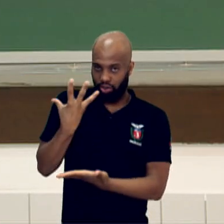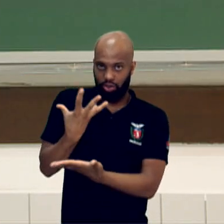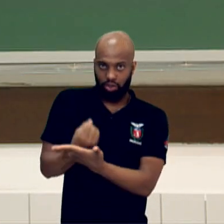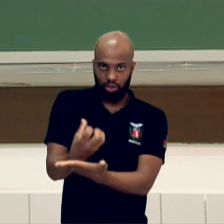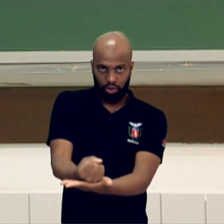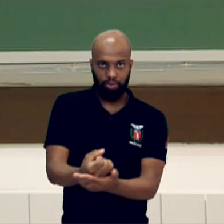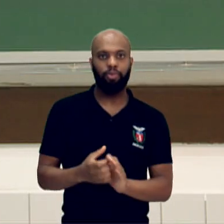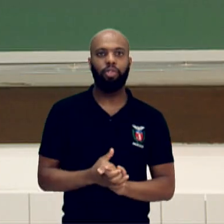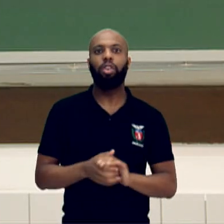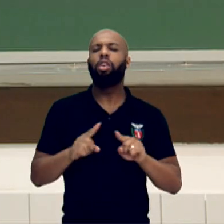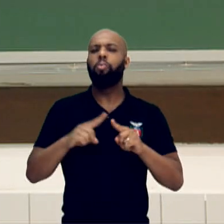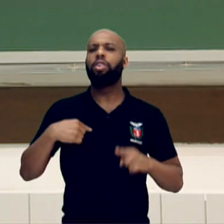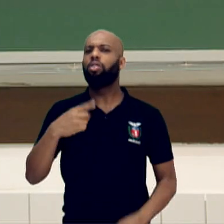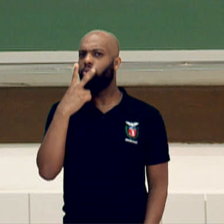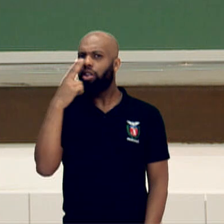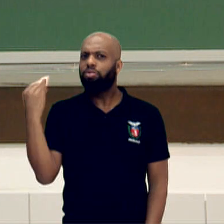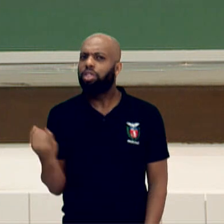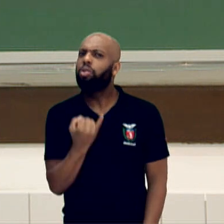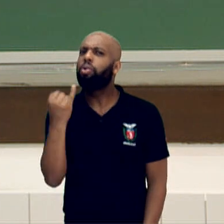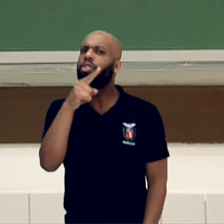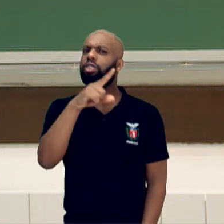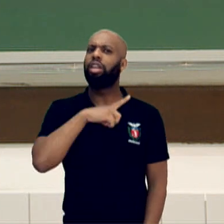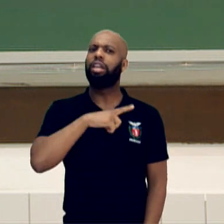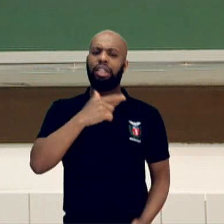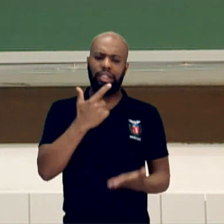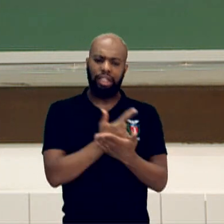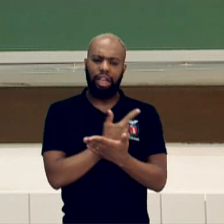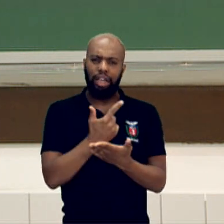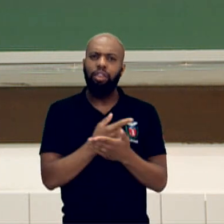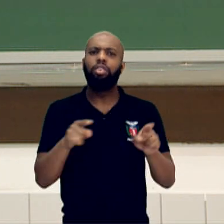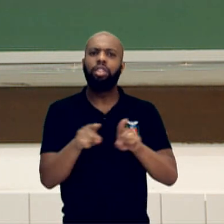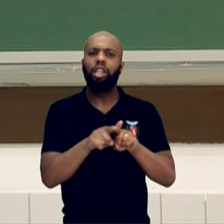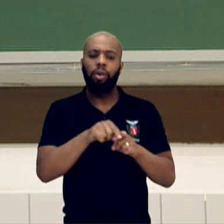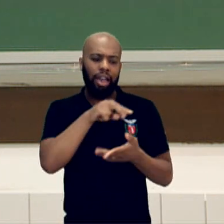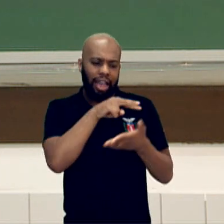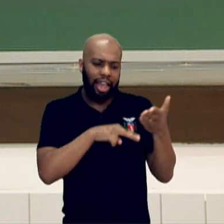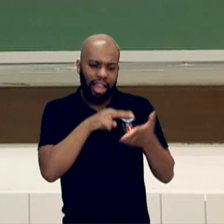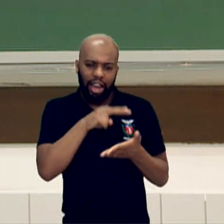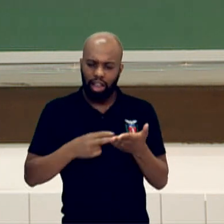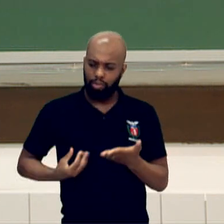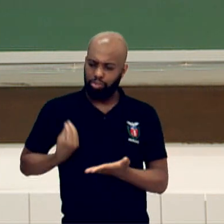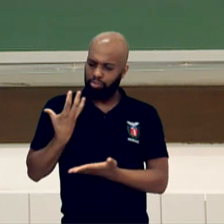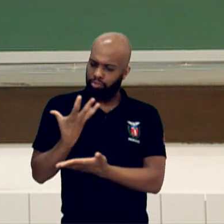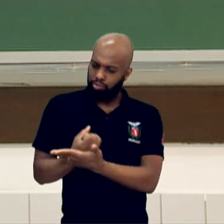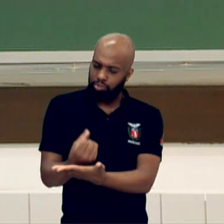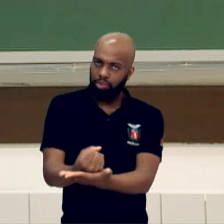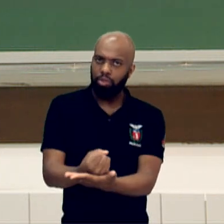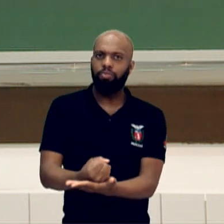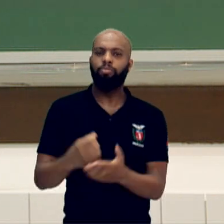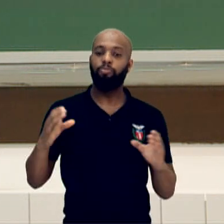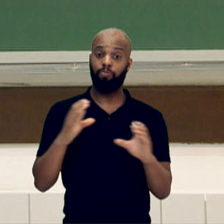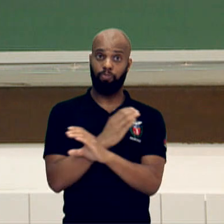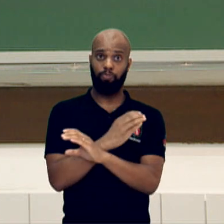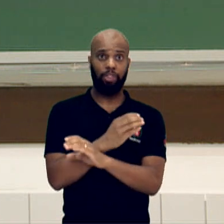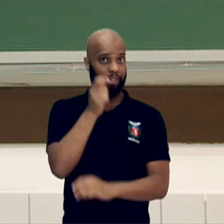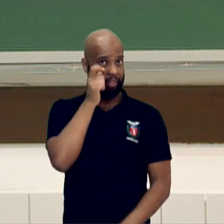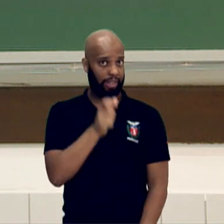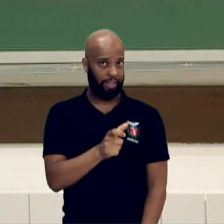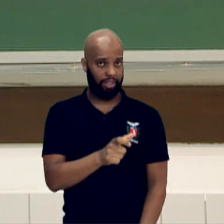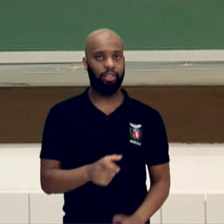muito importante que vocês que têm o livro, ler a biografia completa, que ela é bem interessante. Ela está na